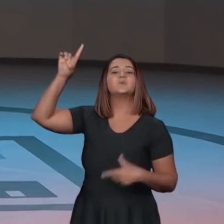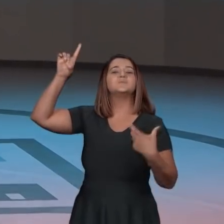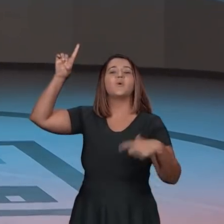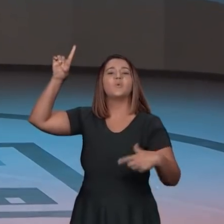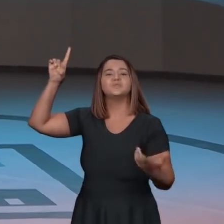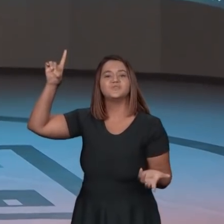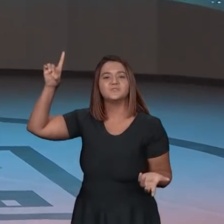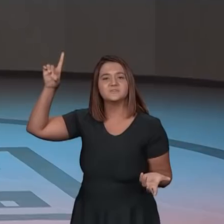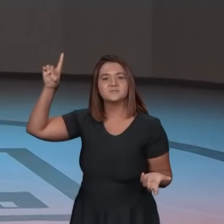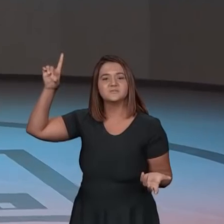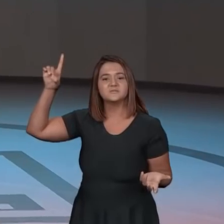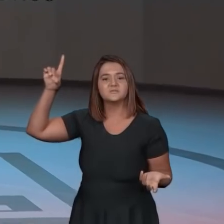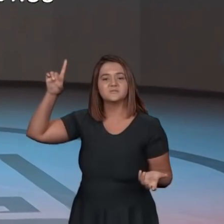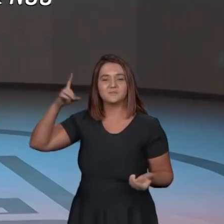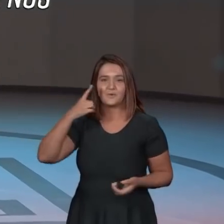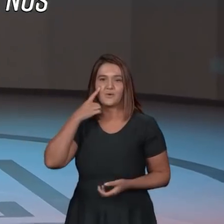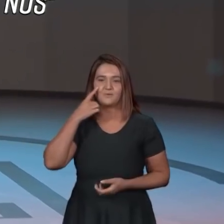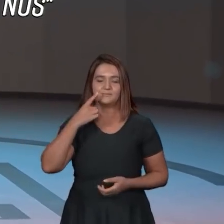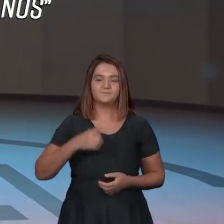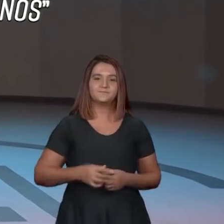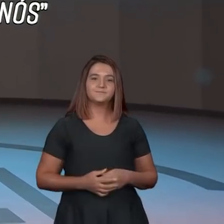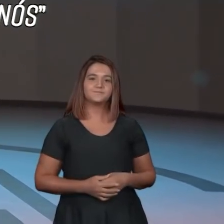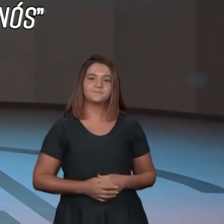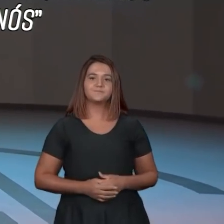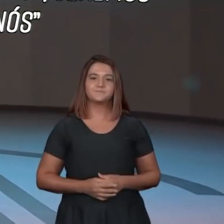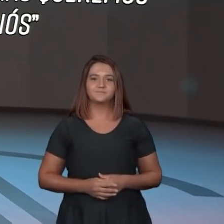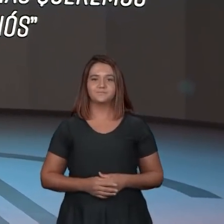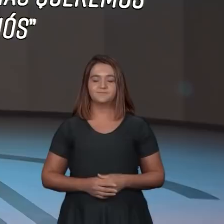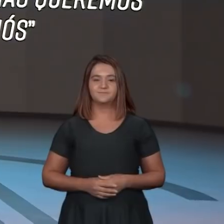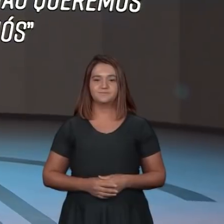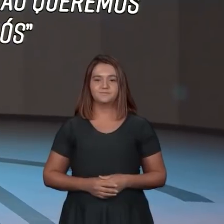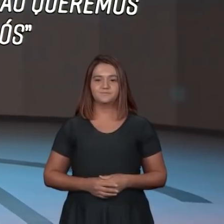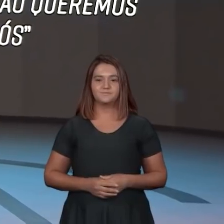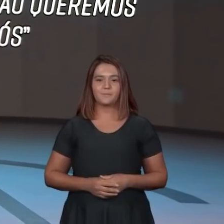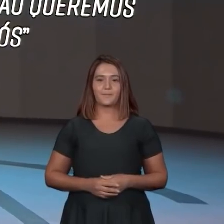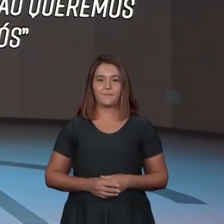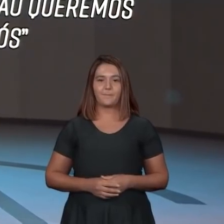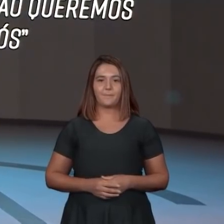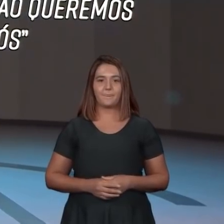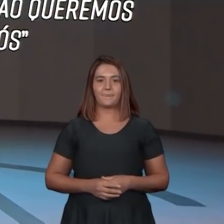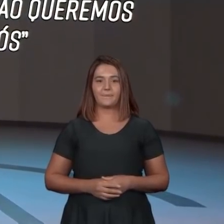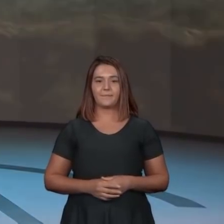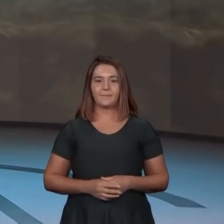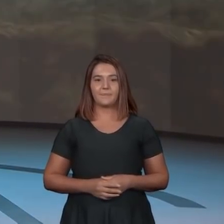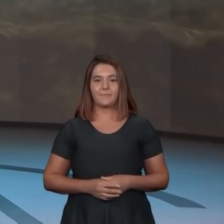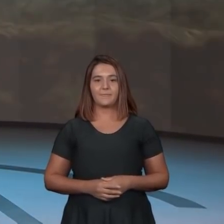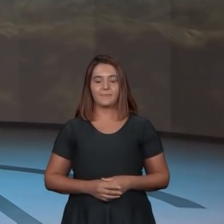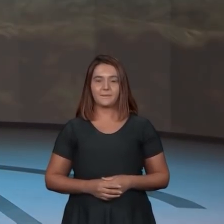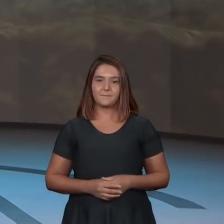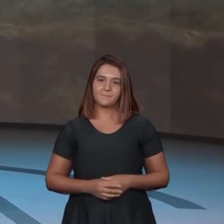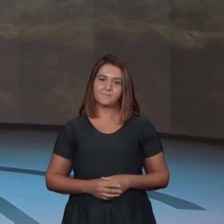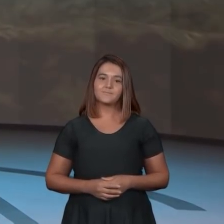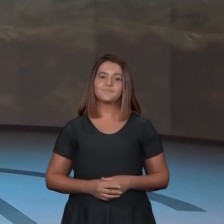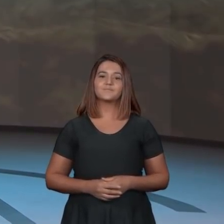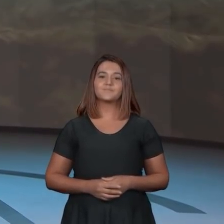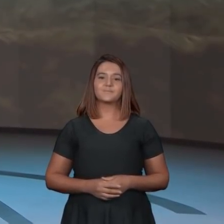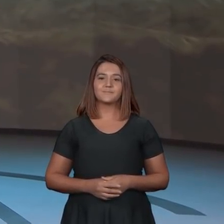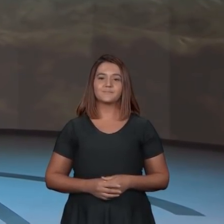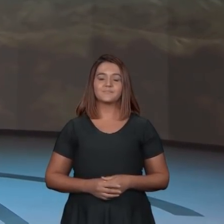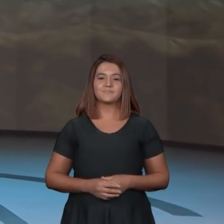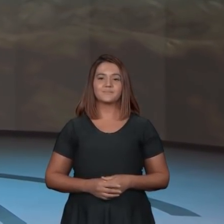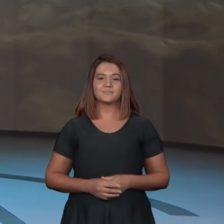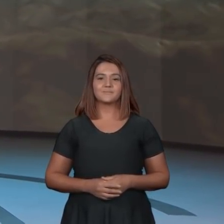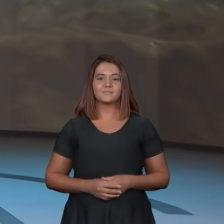Mostra aqui o slide próximo, Ronaldo. O próximo, por favor. Maria estava no mesmo